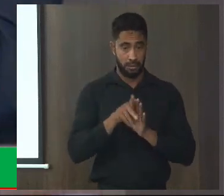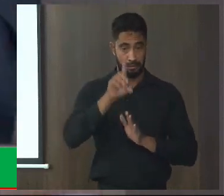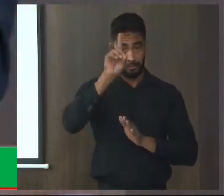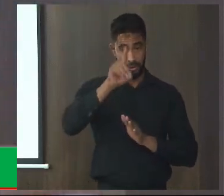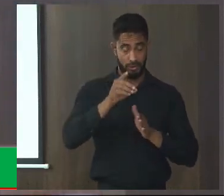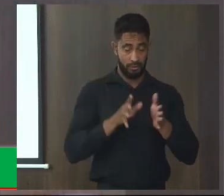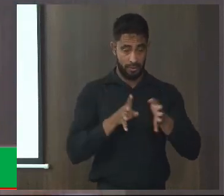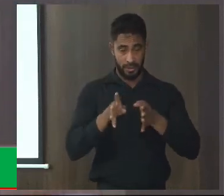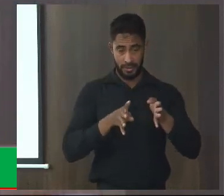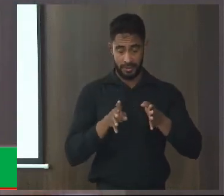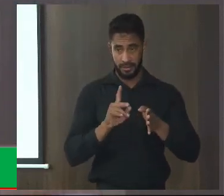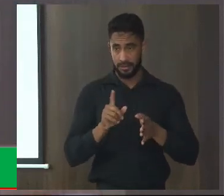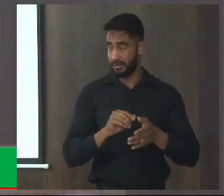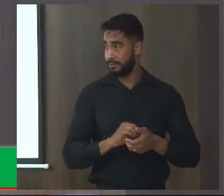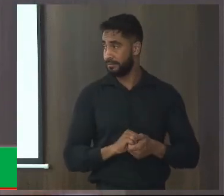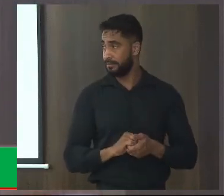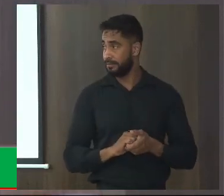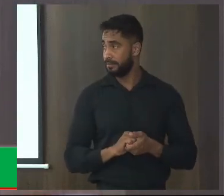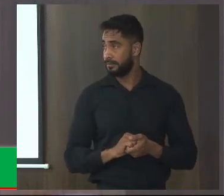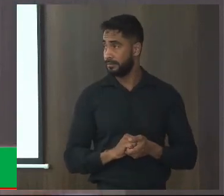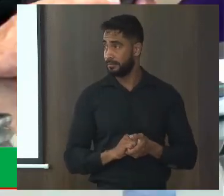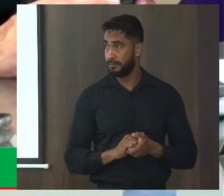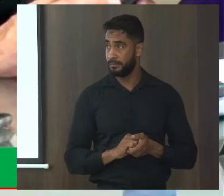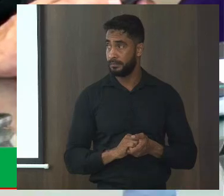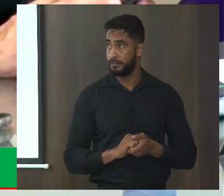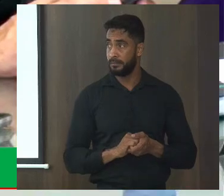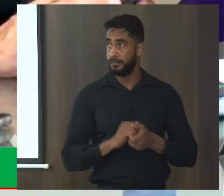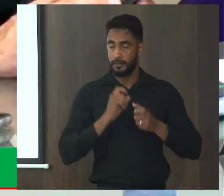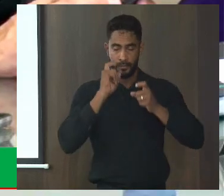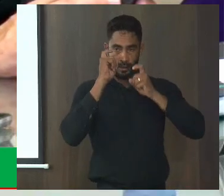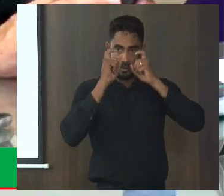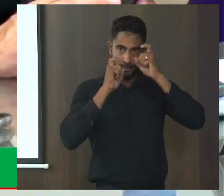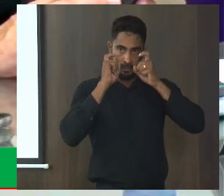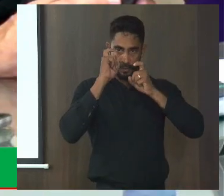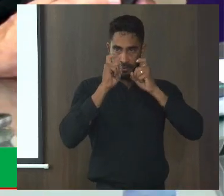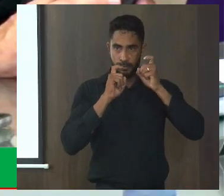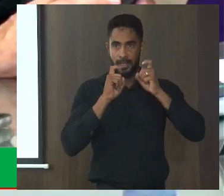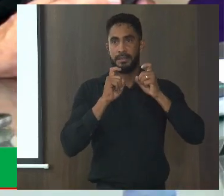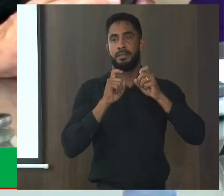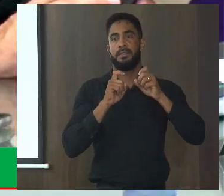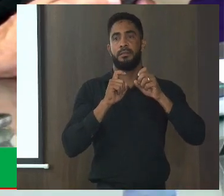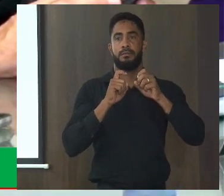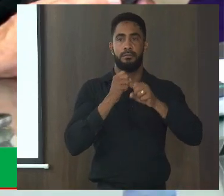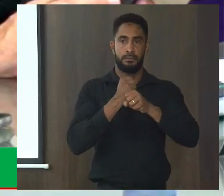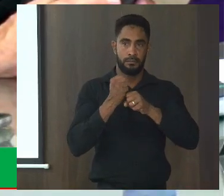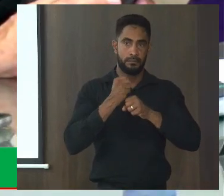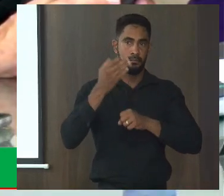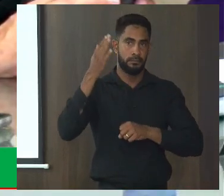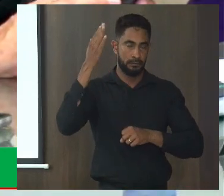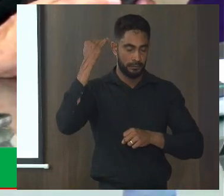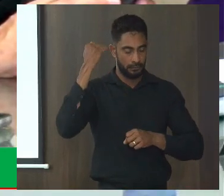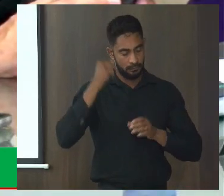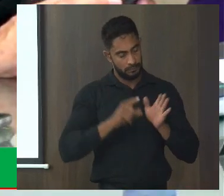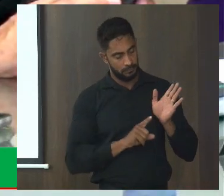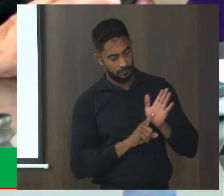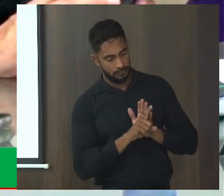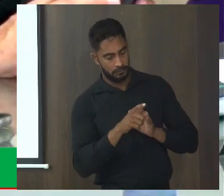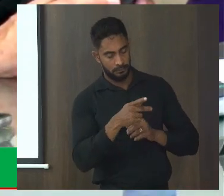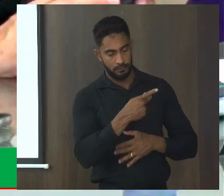acesso. Não, bacana, entendi. Mas é uma preocupação, né? Até o ano passado eu procurei o presidente,